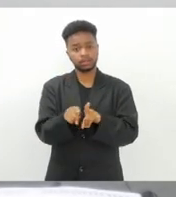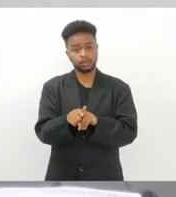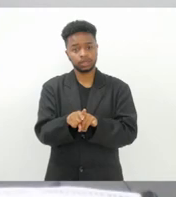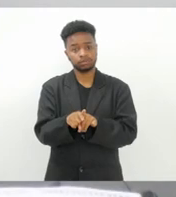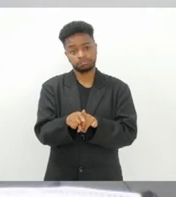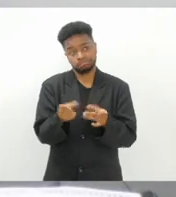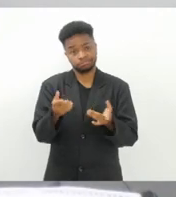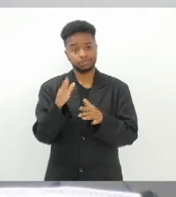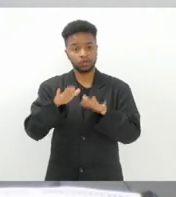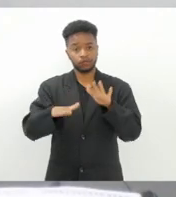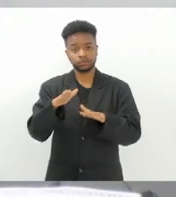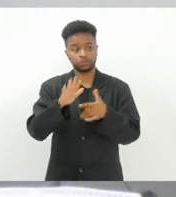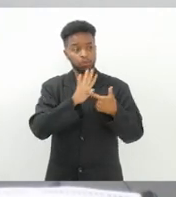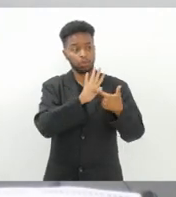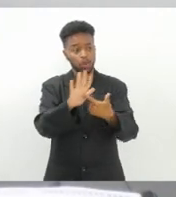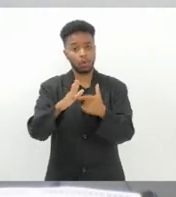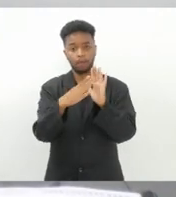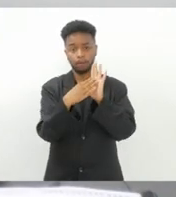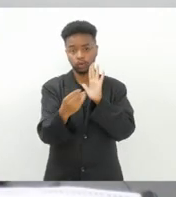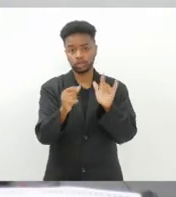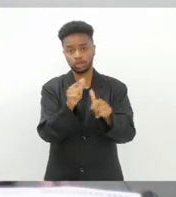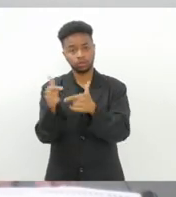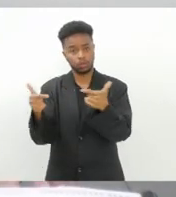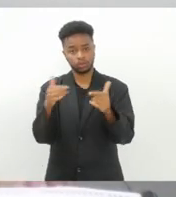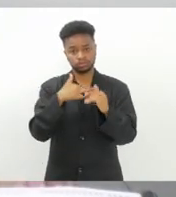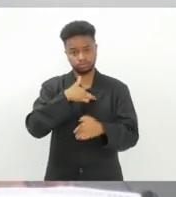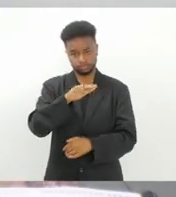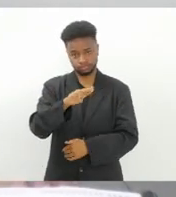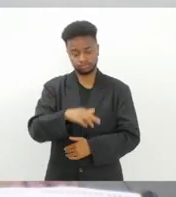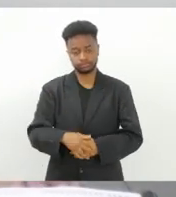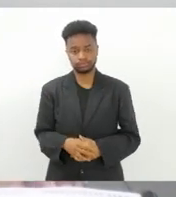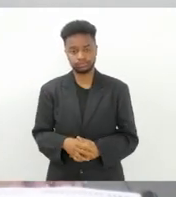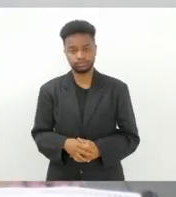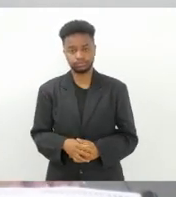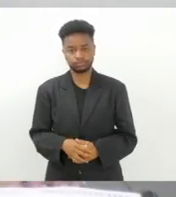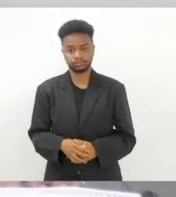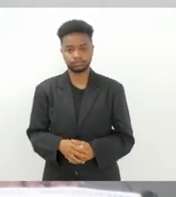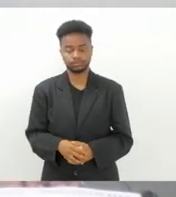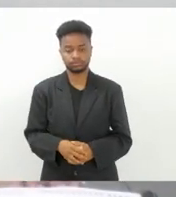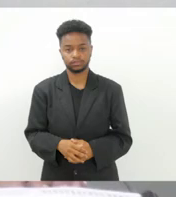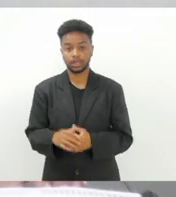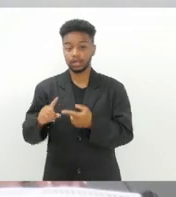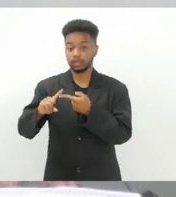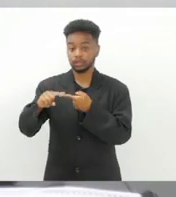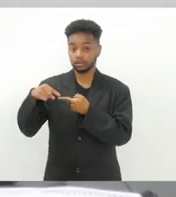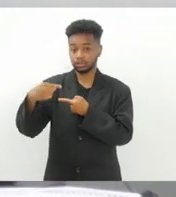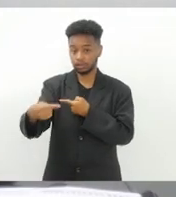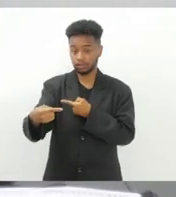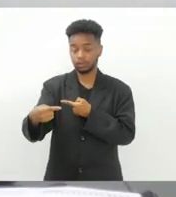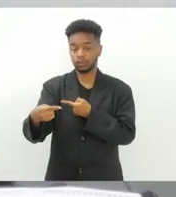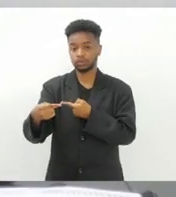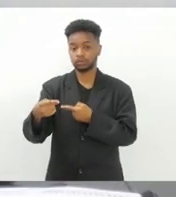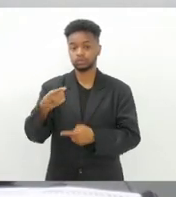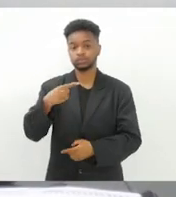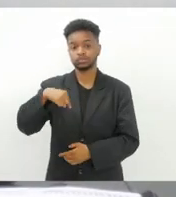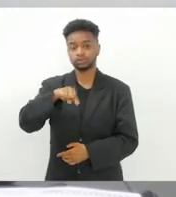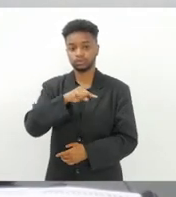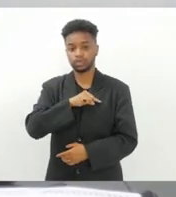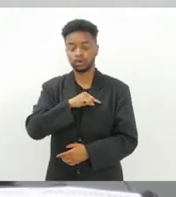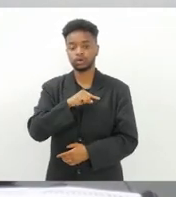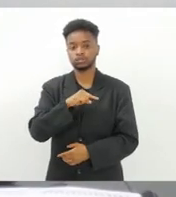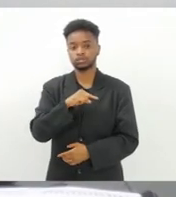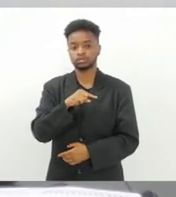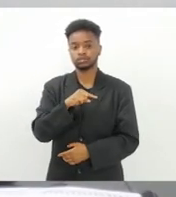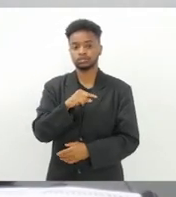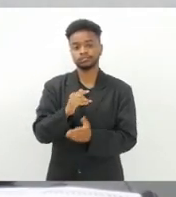se inspiram também nesses bons exemplos. Em seguida, nós vamos partir para esse